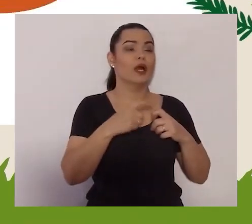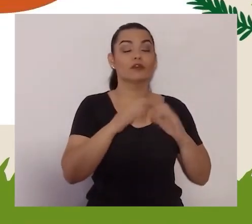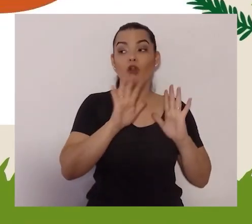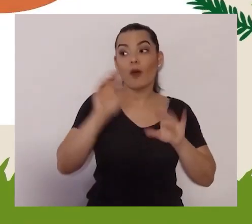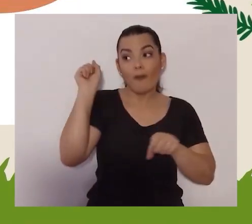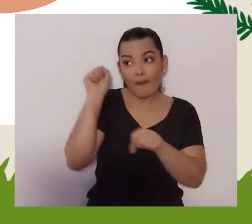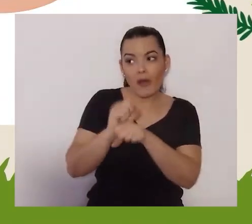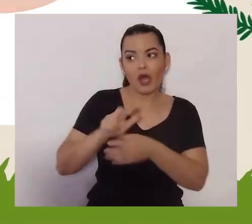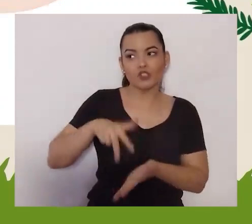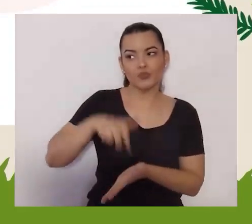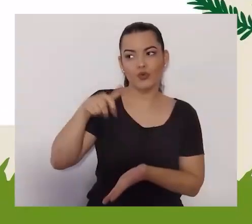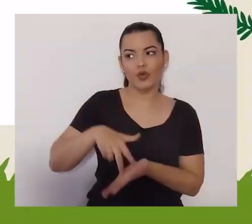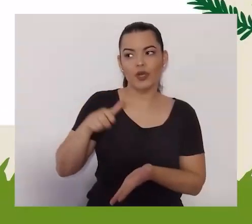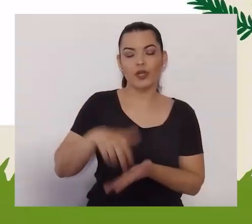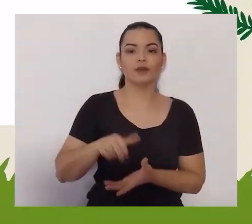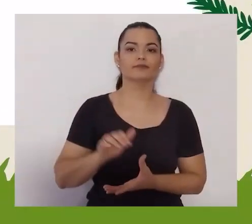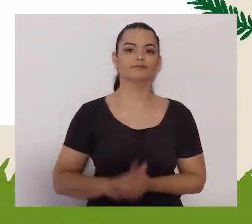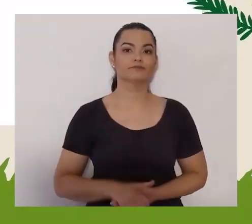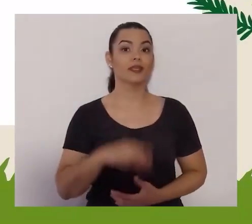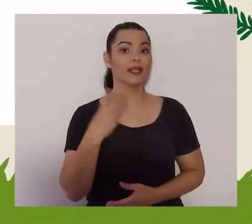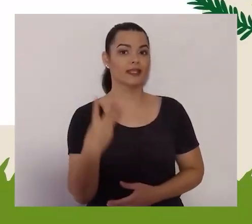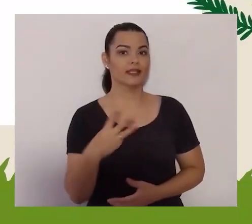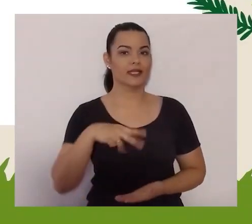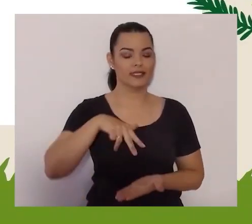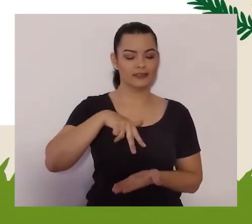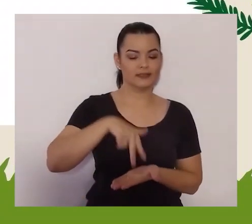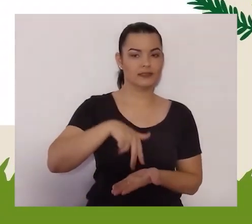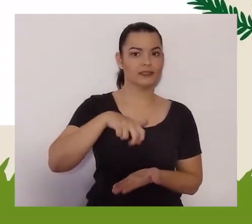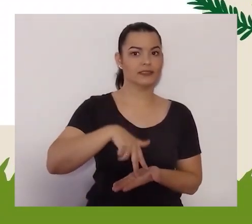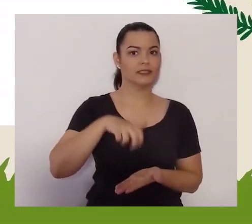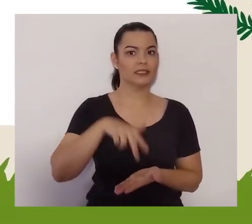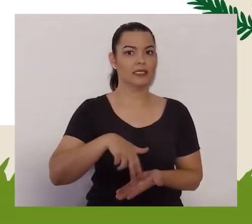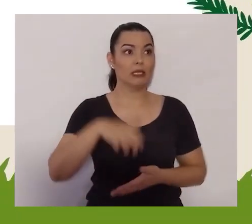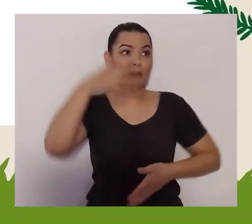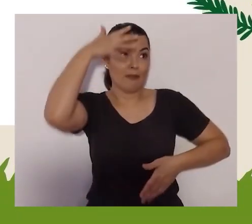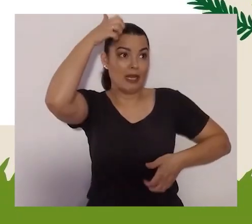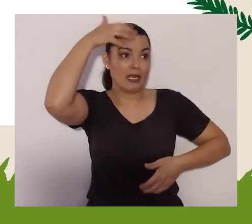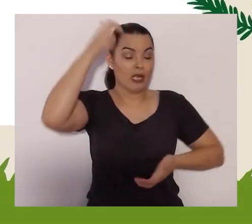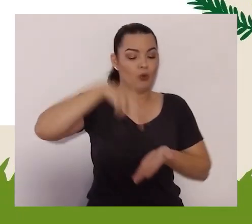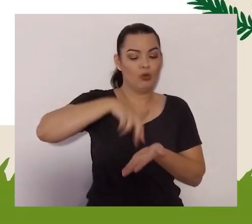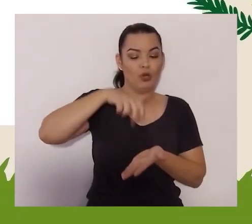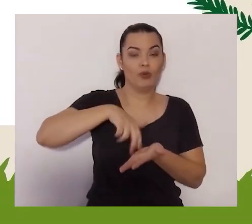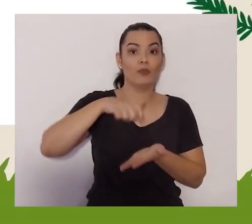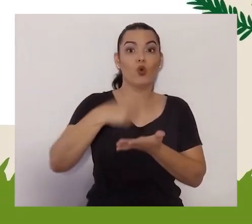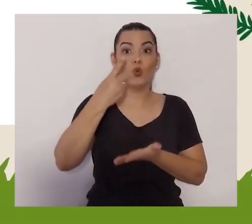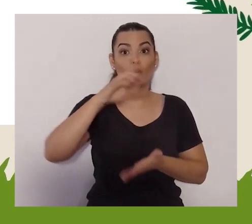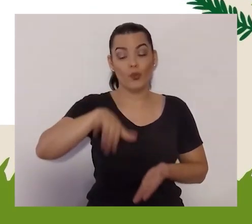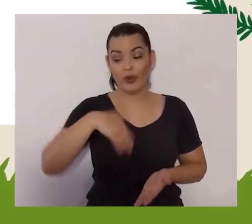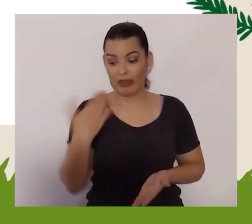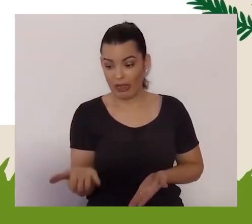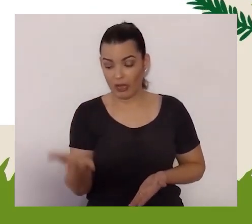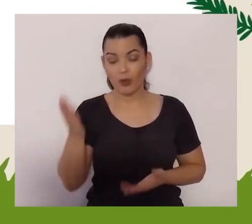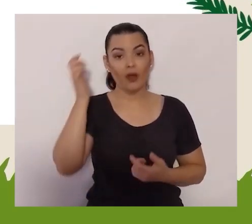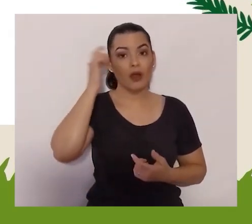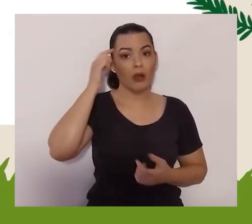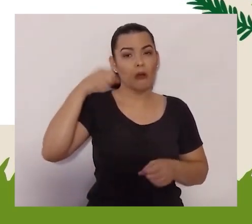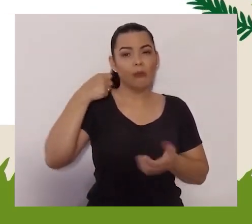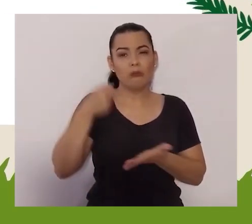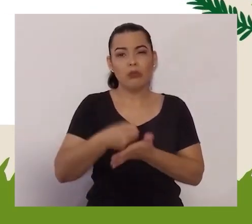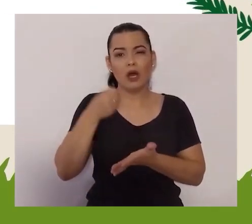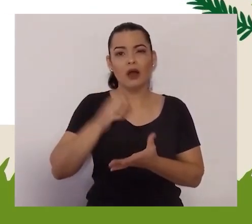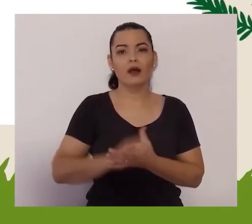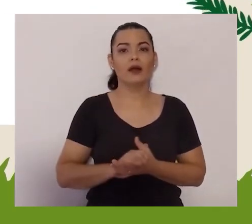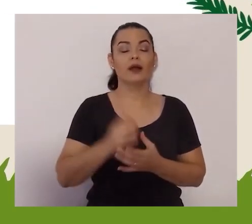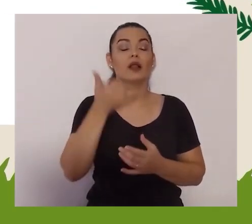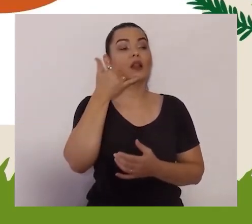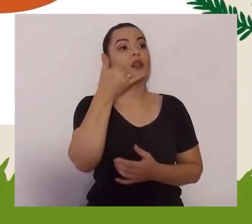macacos pulando no colchão. 3 macaquinhos pulando numa cama. Um caiu com a cabeça no chão. A mamãe ligou para o médico e